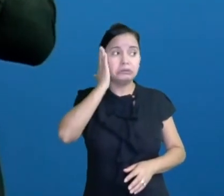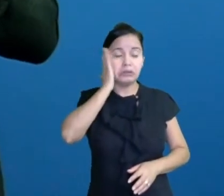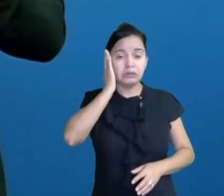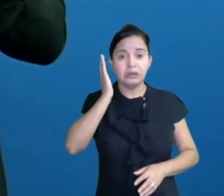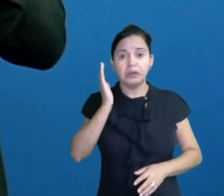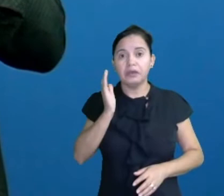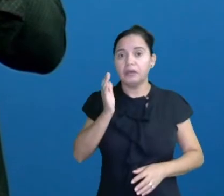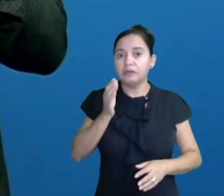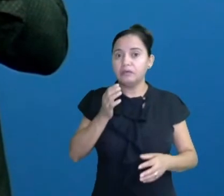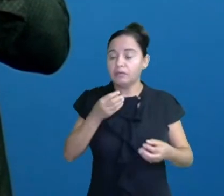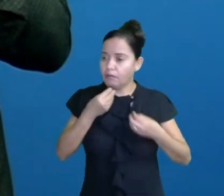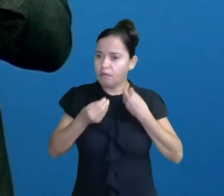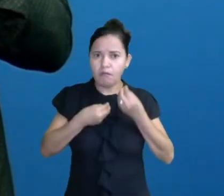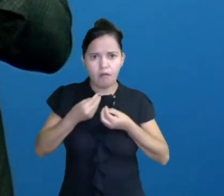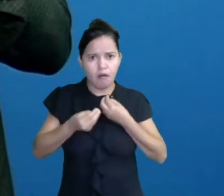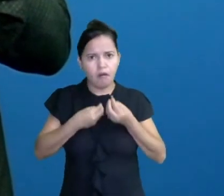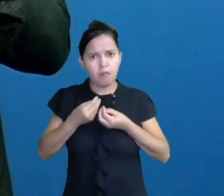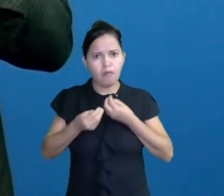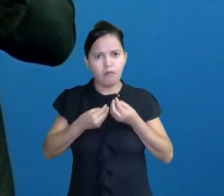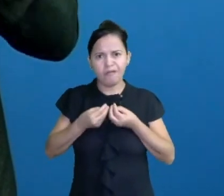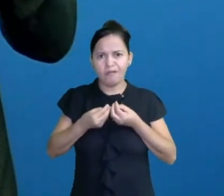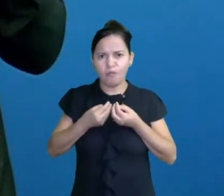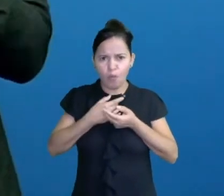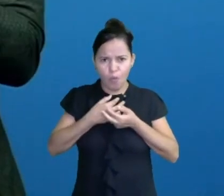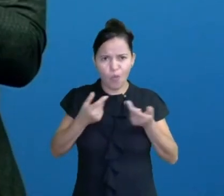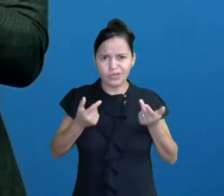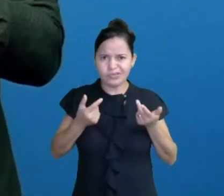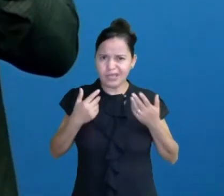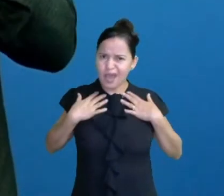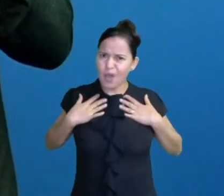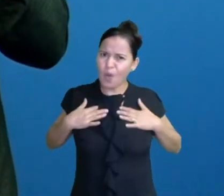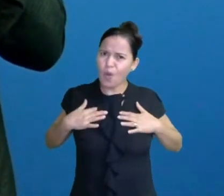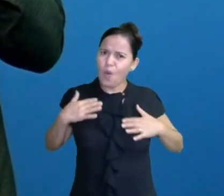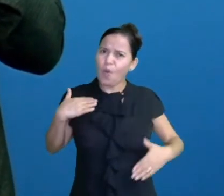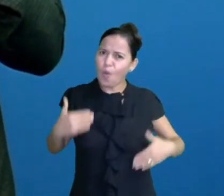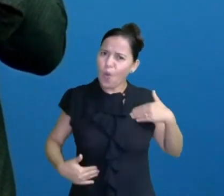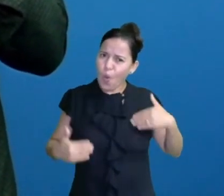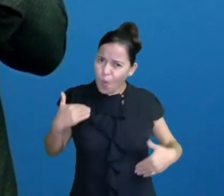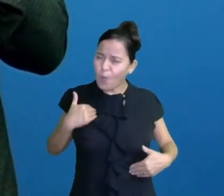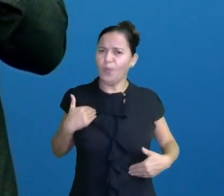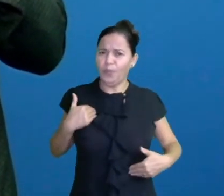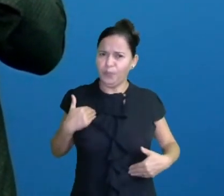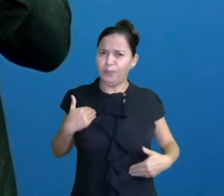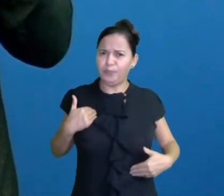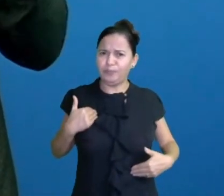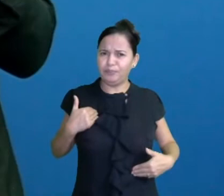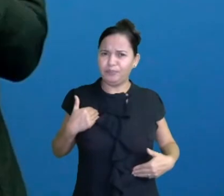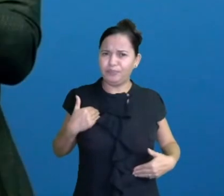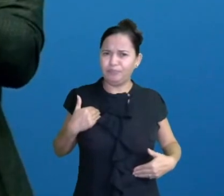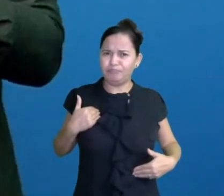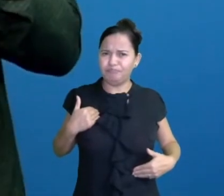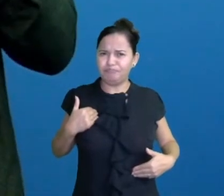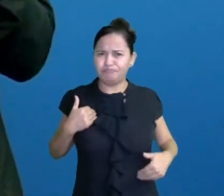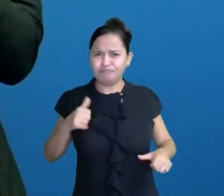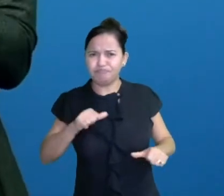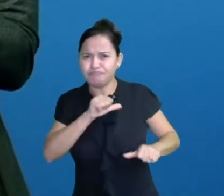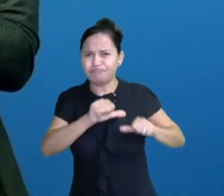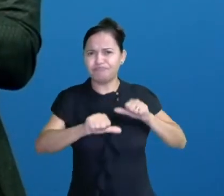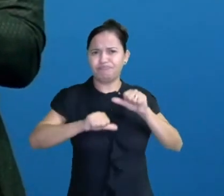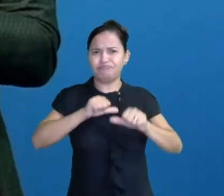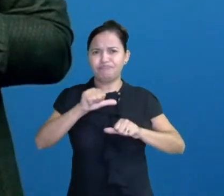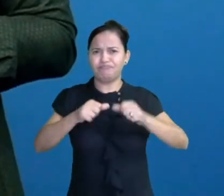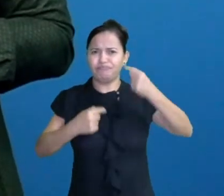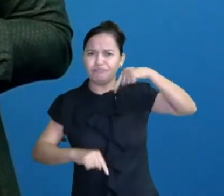que estão relacionadas com o nosso corpo, principalmente no que diz respeito às funções endócrinas, os